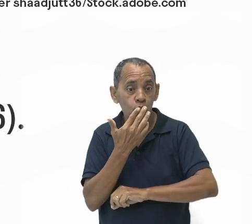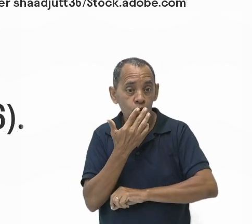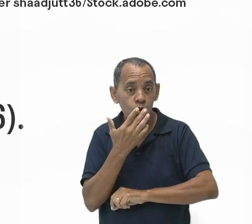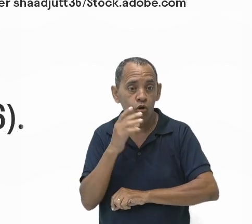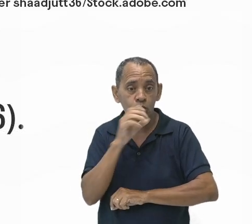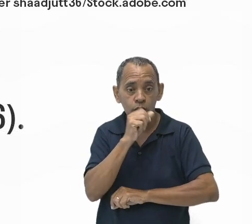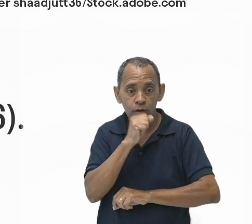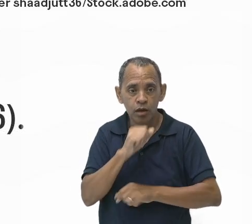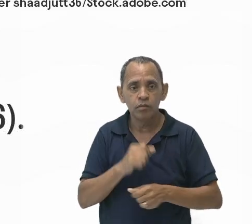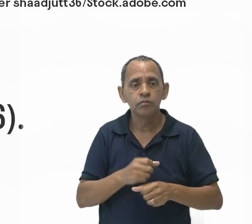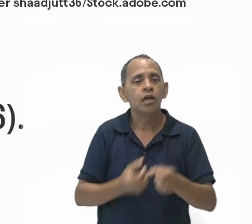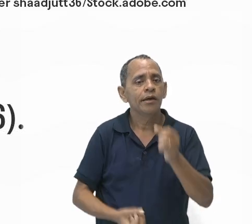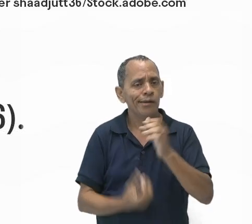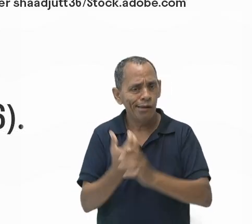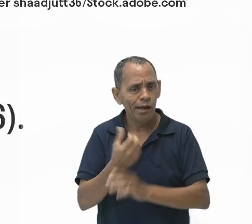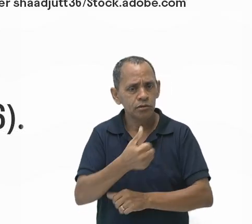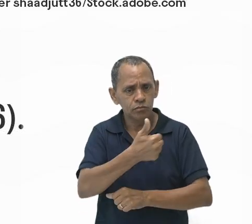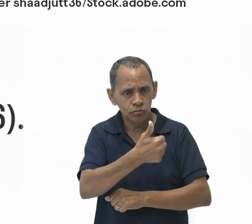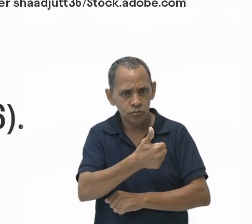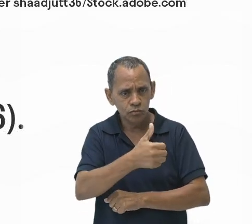foi criado no ano de